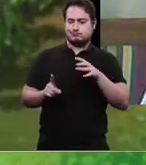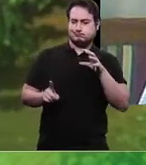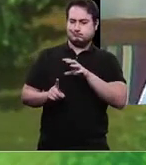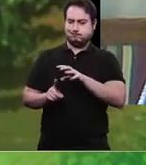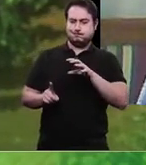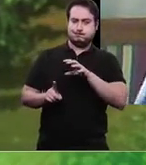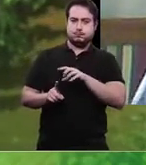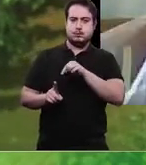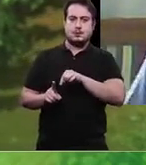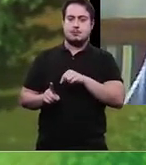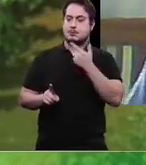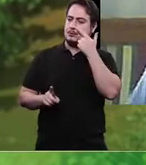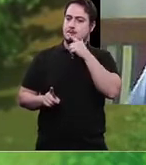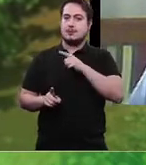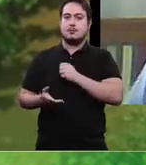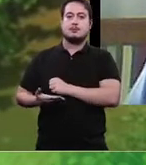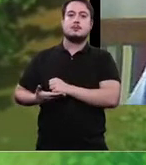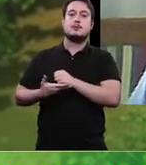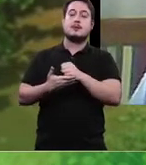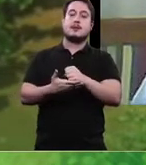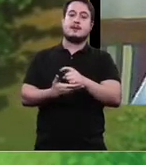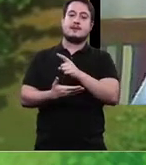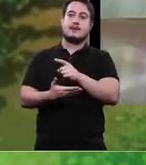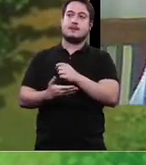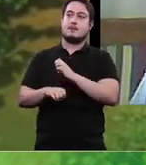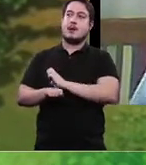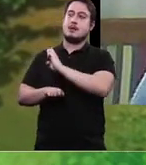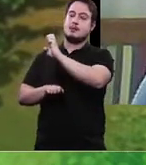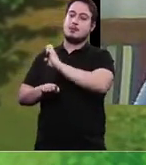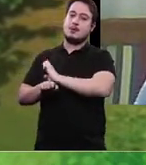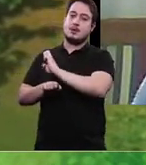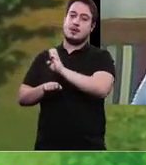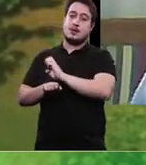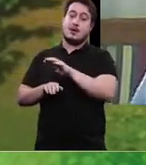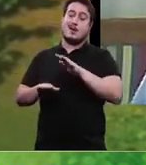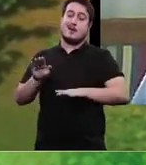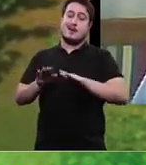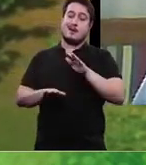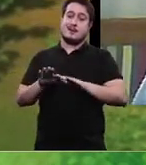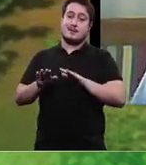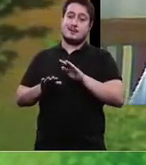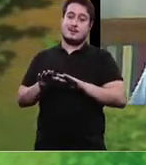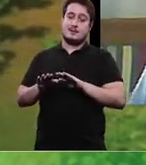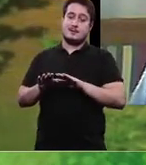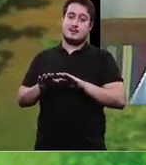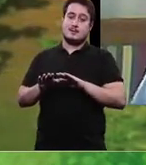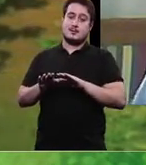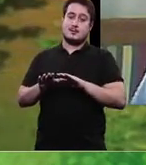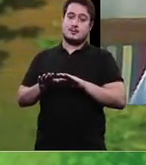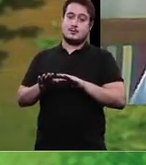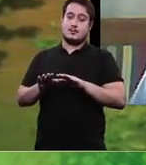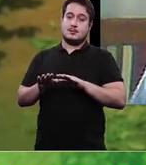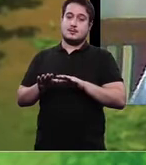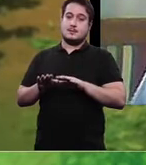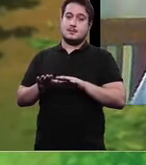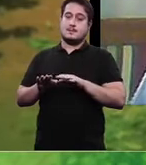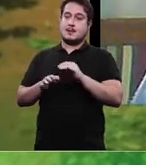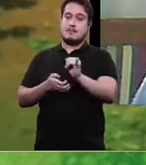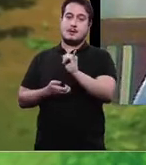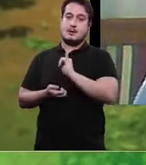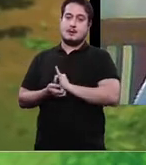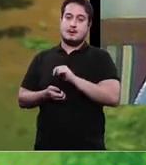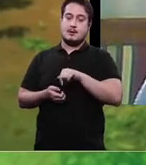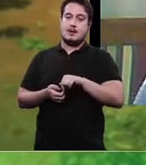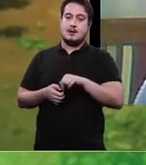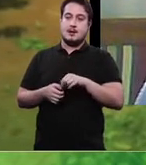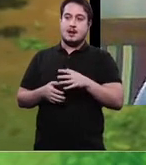porque nós não conseguimos levar isso lá para fora e muitas das vezes nem até para o nosso mercado interno, né, Gilás? Muitas das vezes os